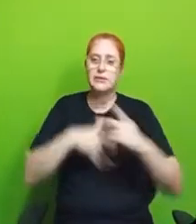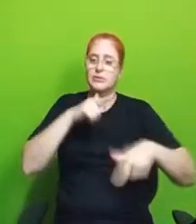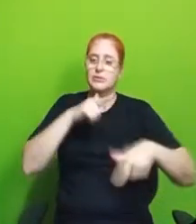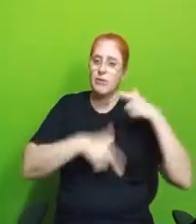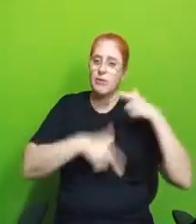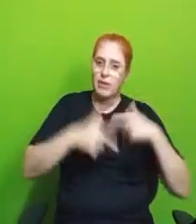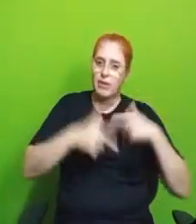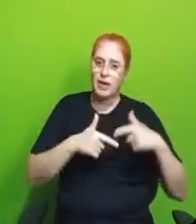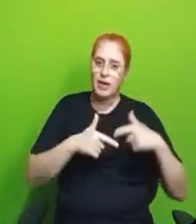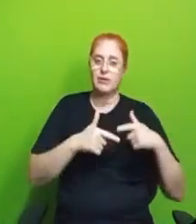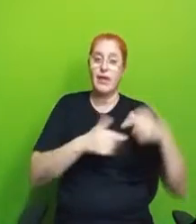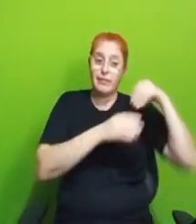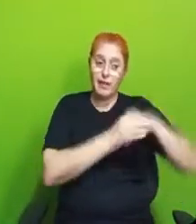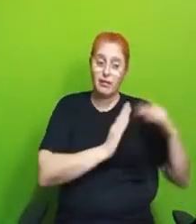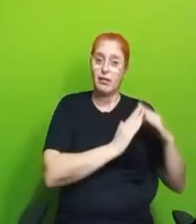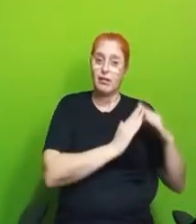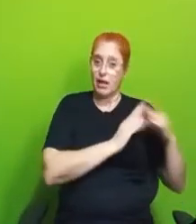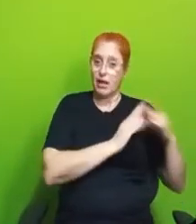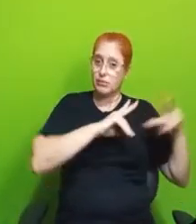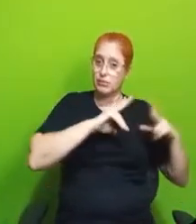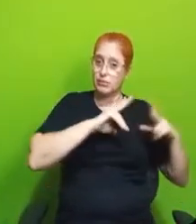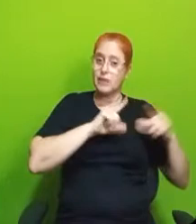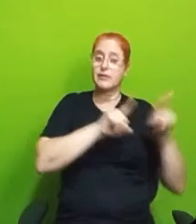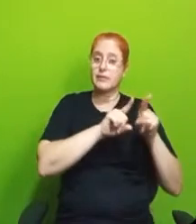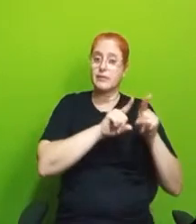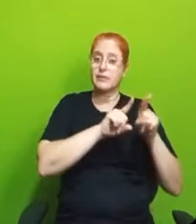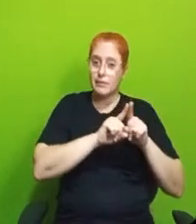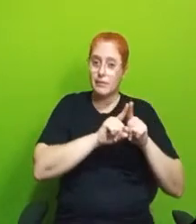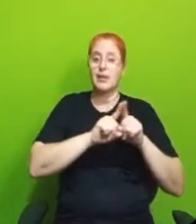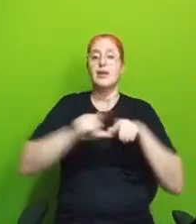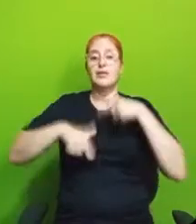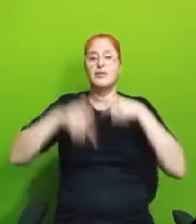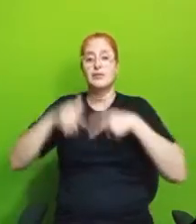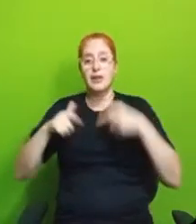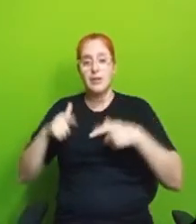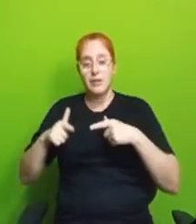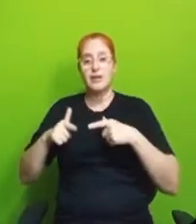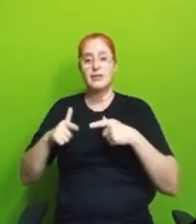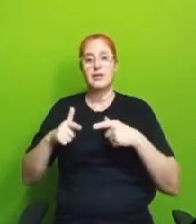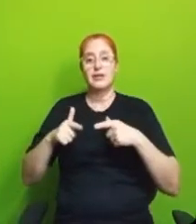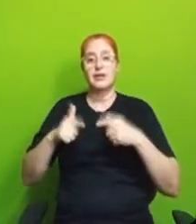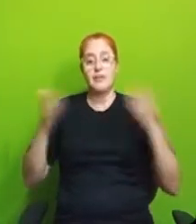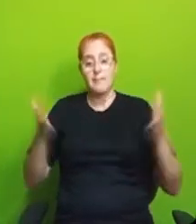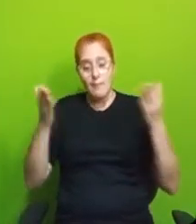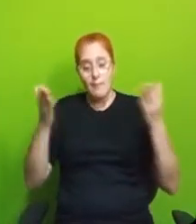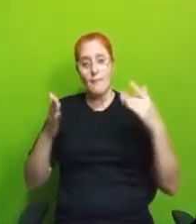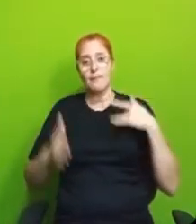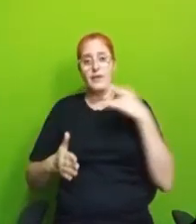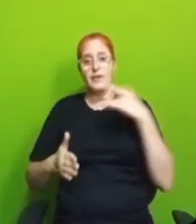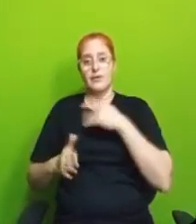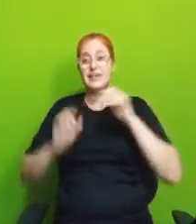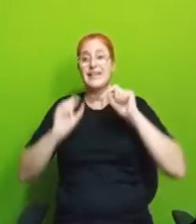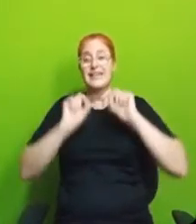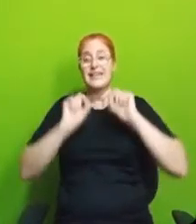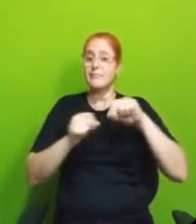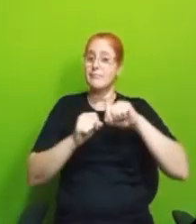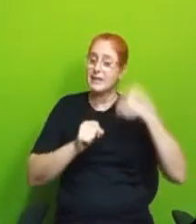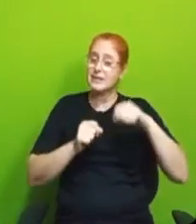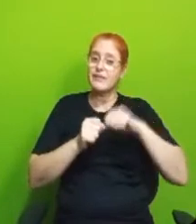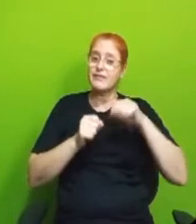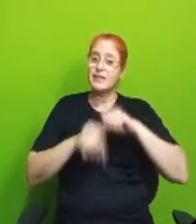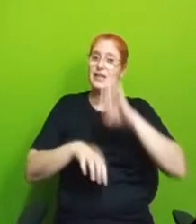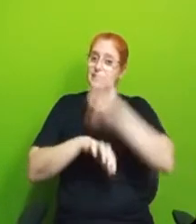em casa e o trabalho feito na promoção da saúde, que deveria ser feito pelo Estado. Então, essa é uma primeira modalidade de